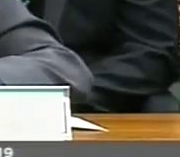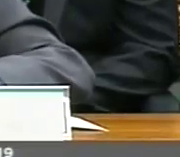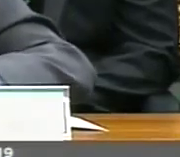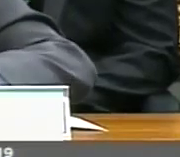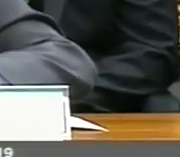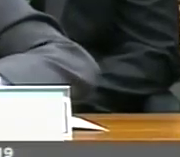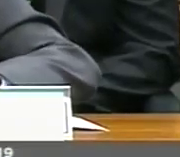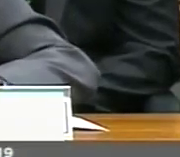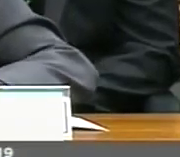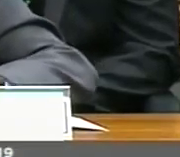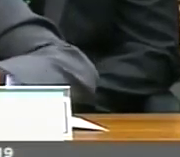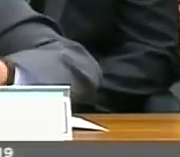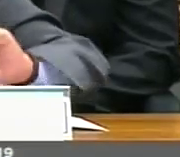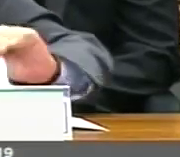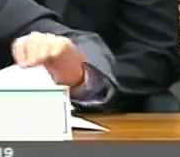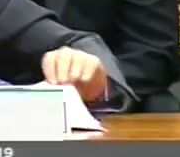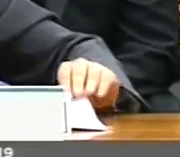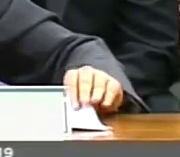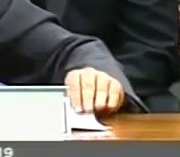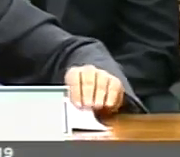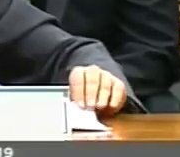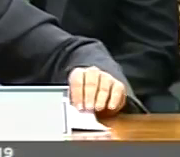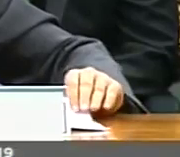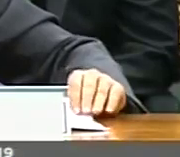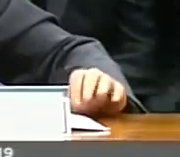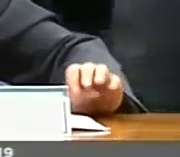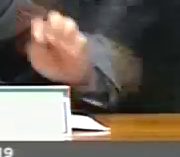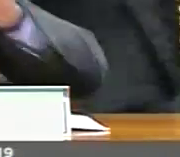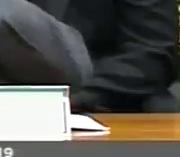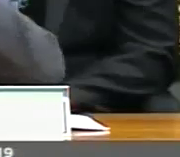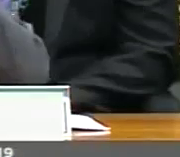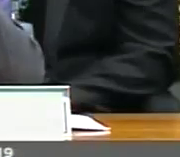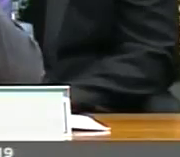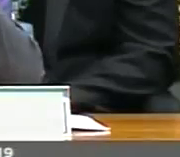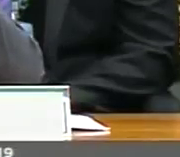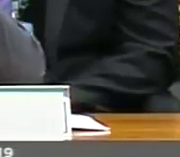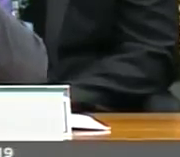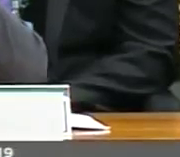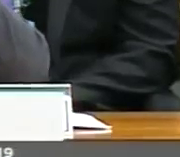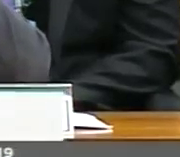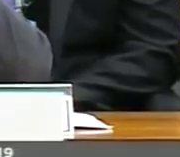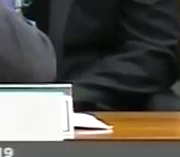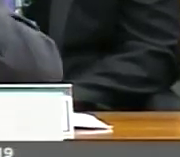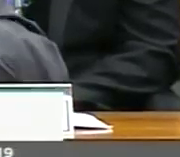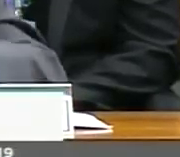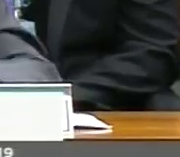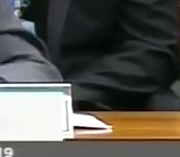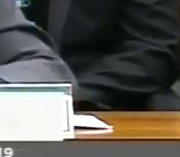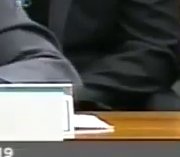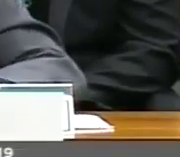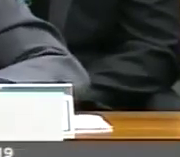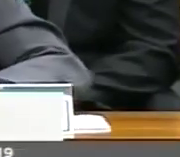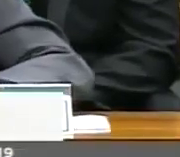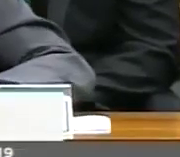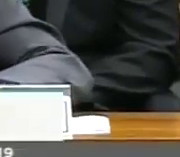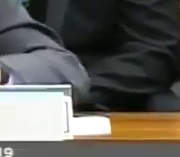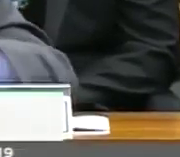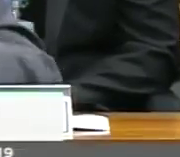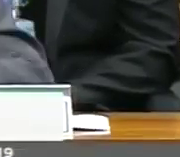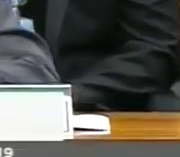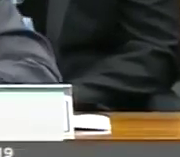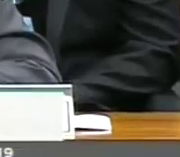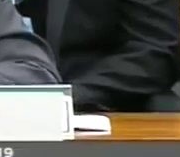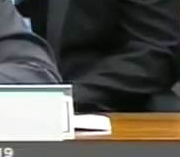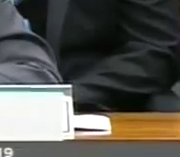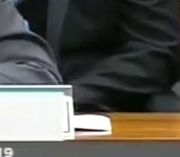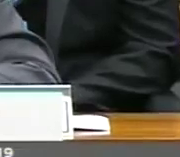pela Presidente à Constituição Federal. Mas lembro aos colegas parlamentares que estamos apenas na fase